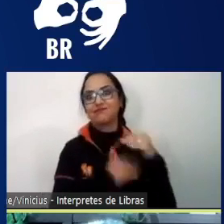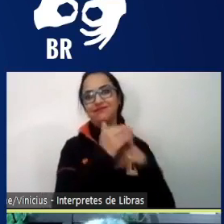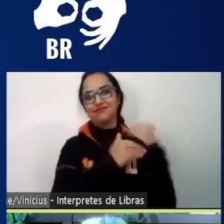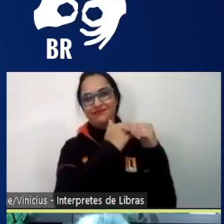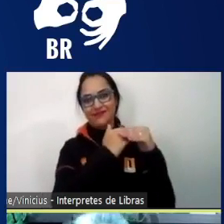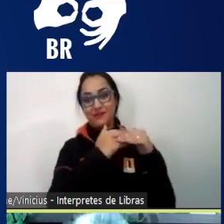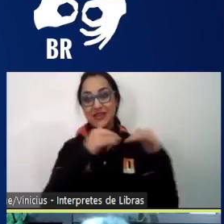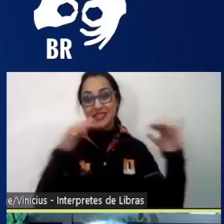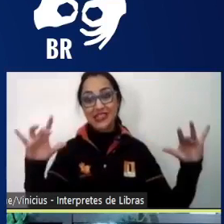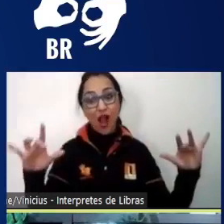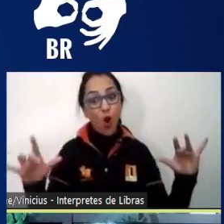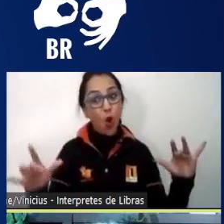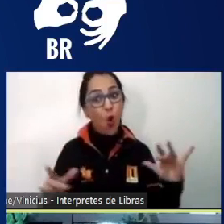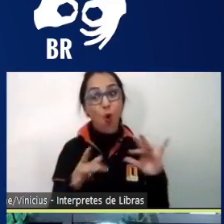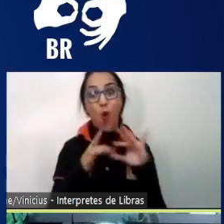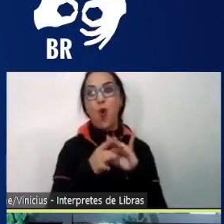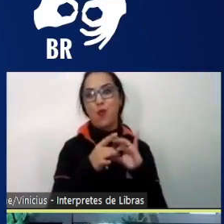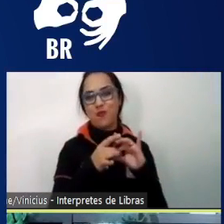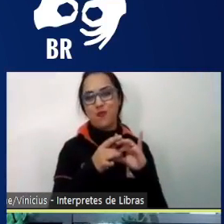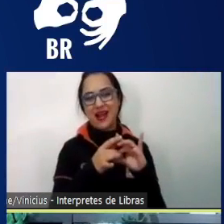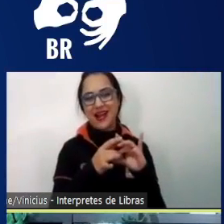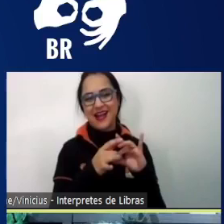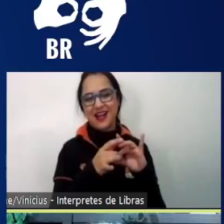grande diversidade,